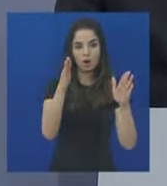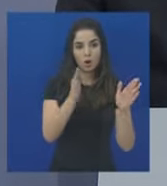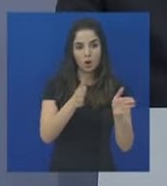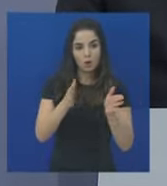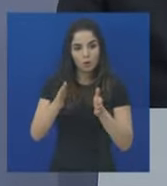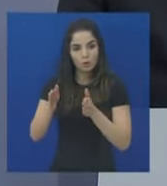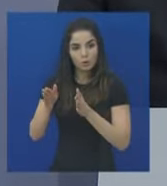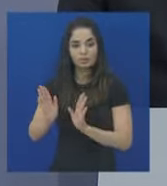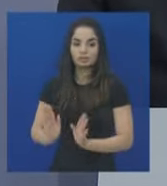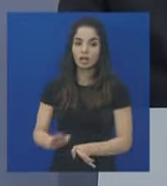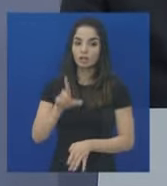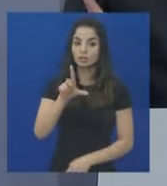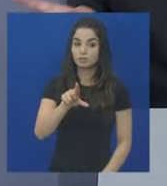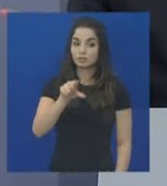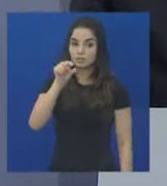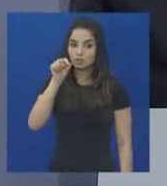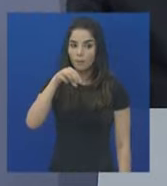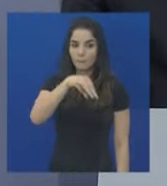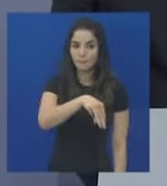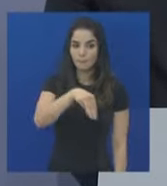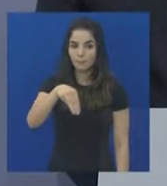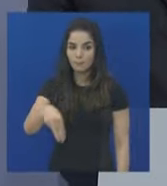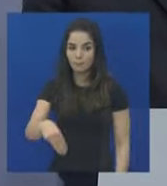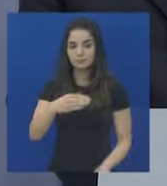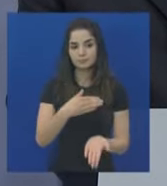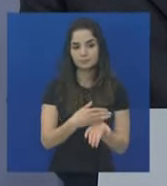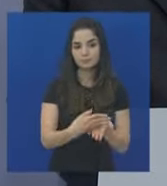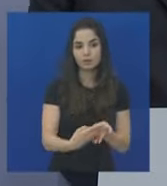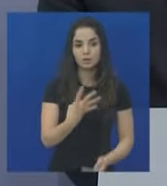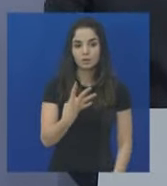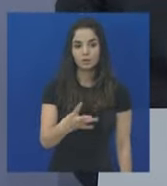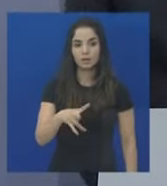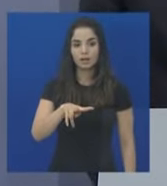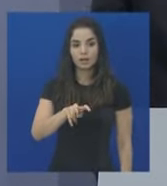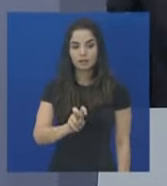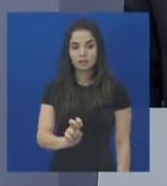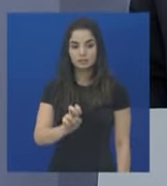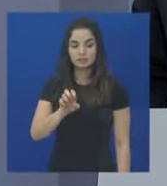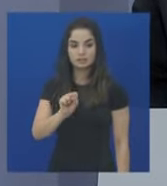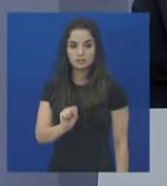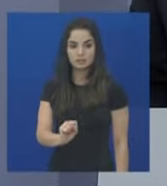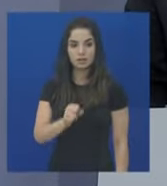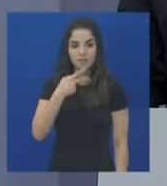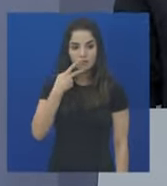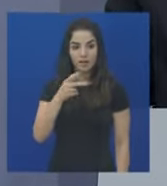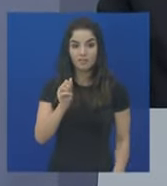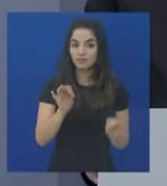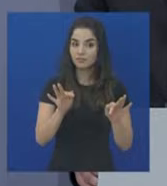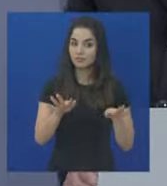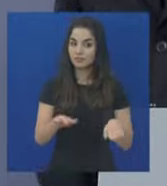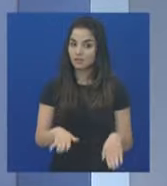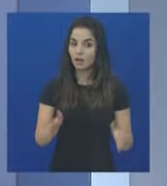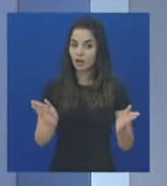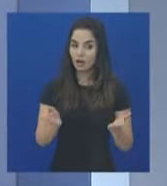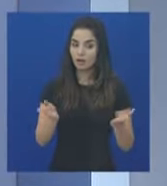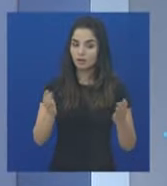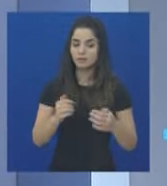sorteio. Começando por Marquinho Mendes. O senhor tem 45 segundos para as suas considerações finais a partir de agora.